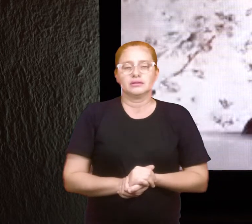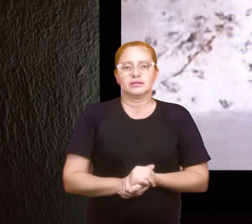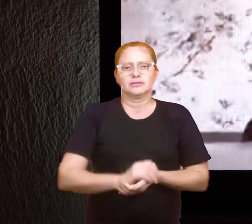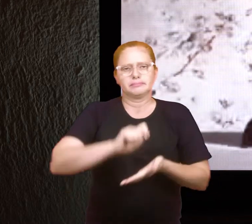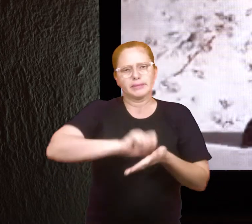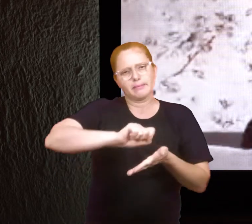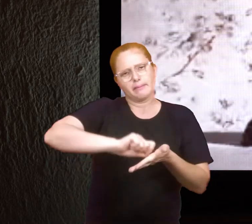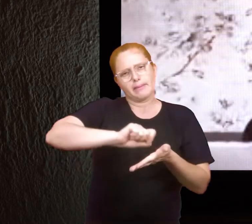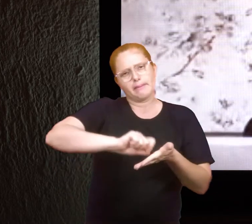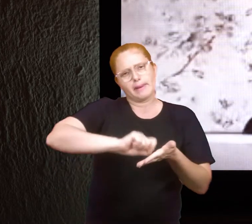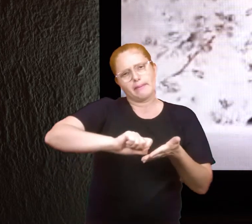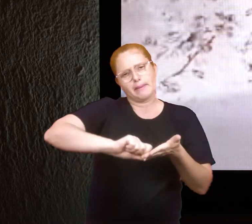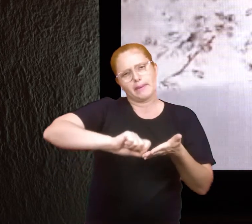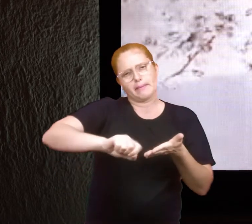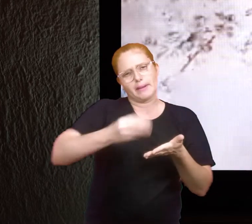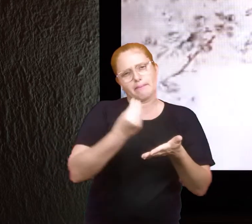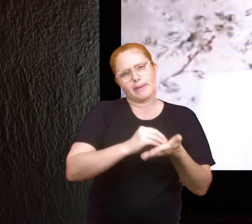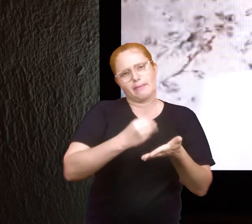nesse papel,